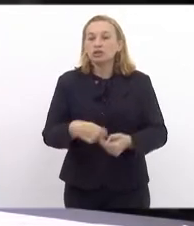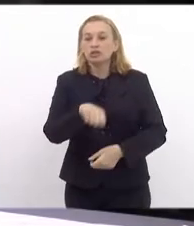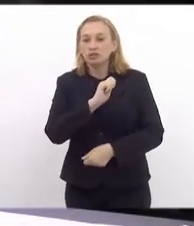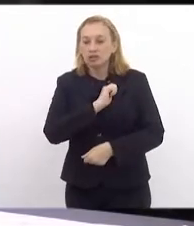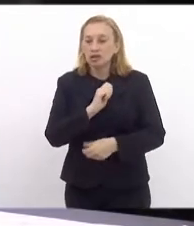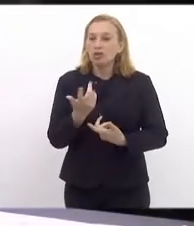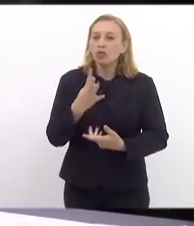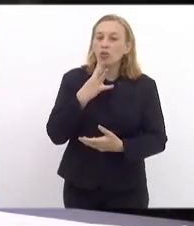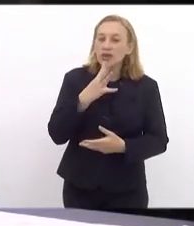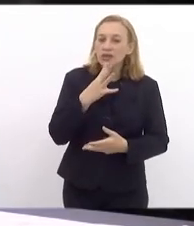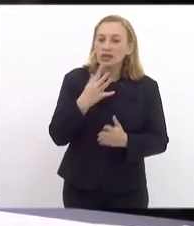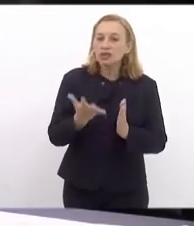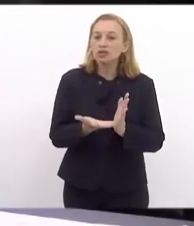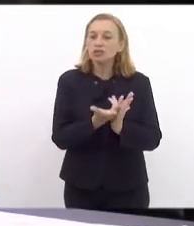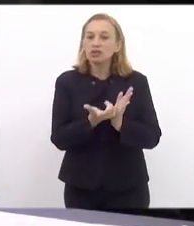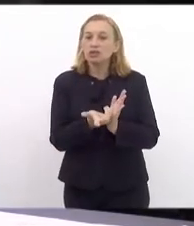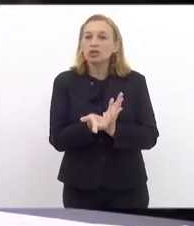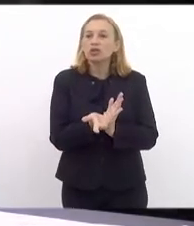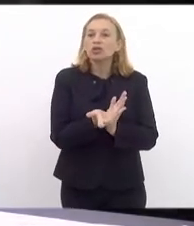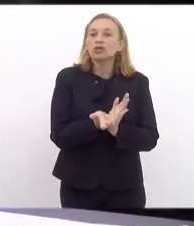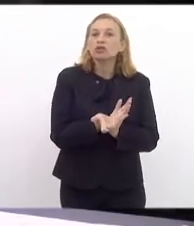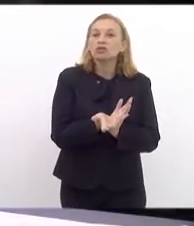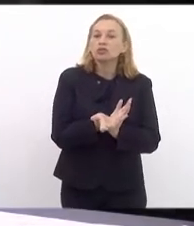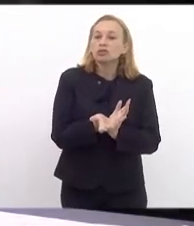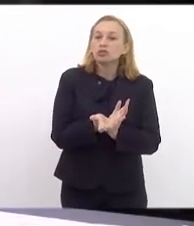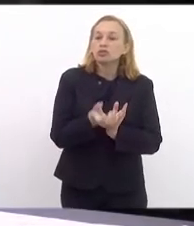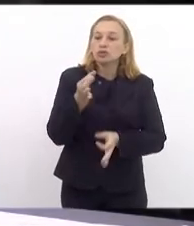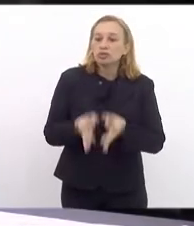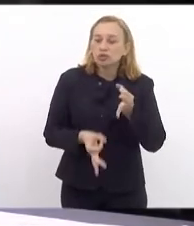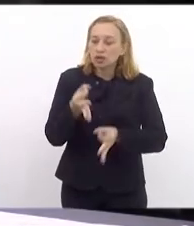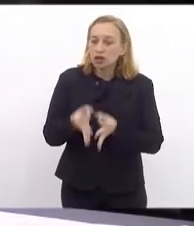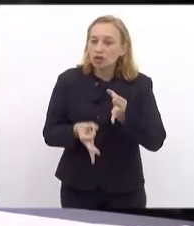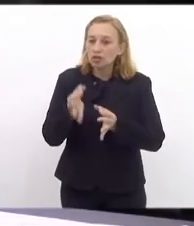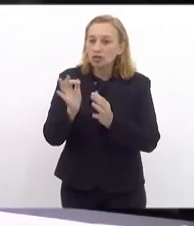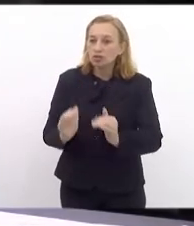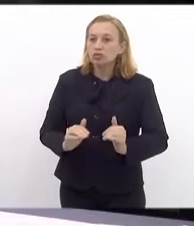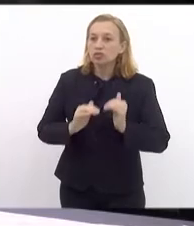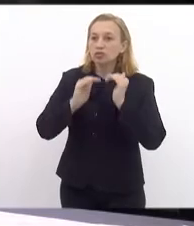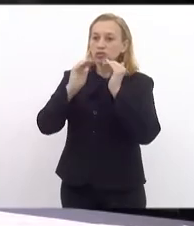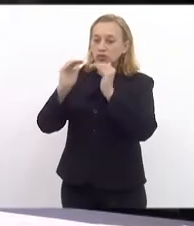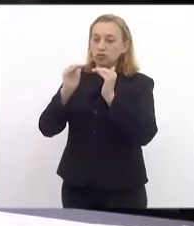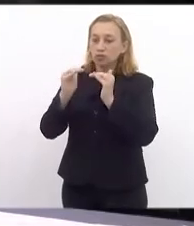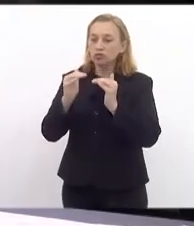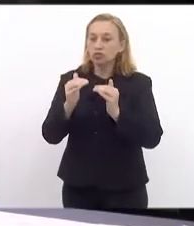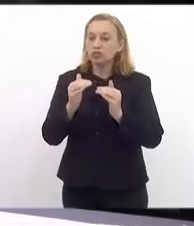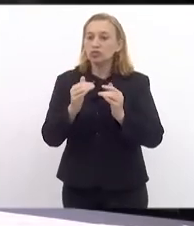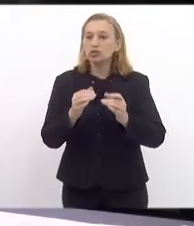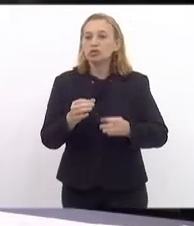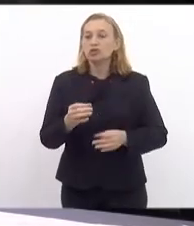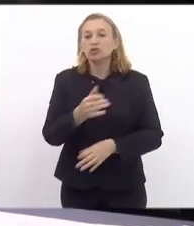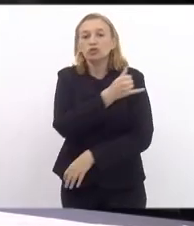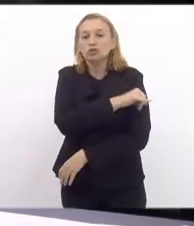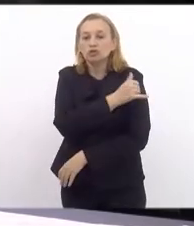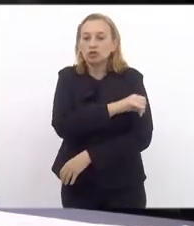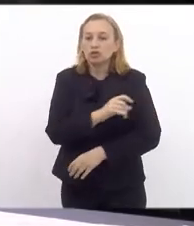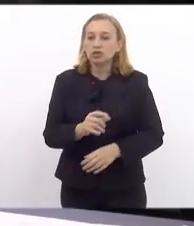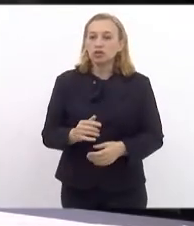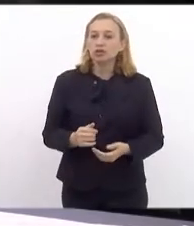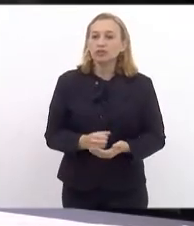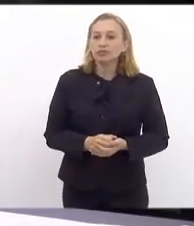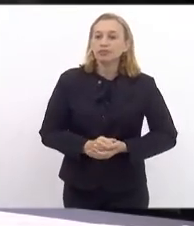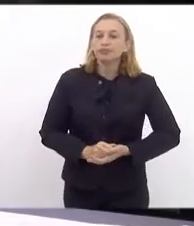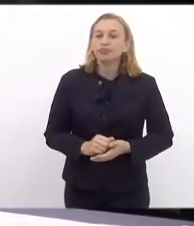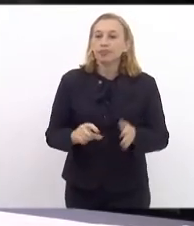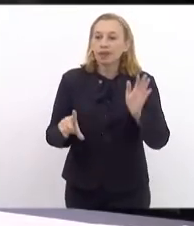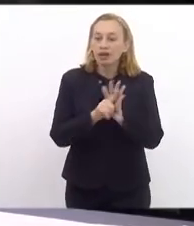jurisprudência do Tribunal de Justiça do Rio de Janeiro que afastou como como todos aqui bem sabem a aplicação da lei do